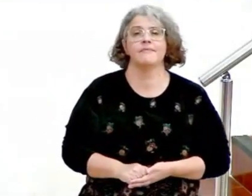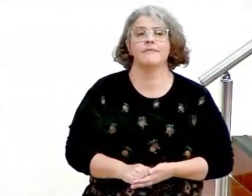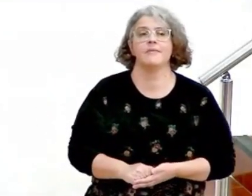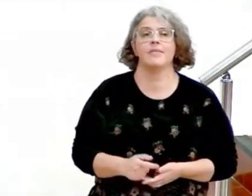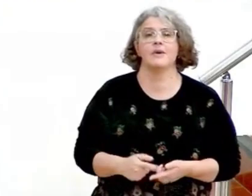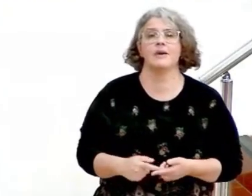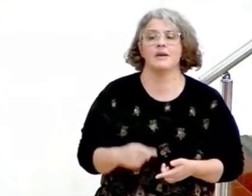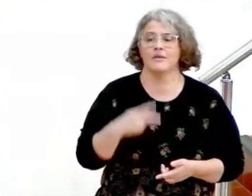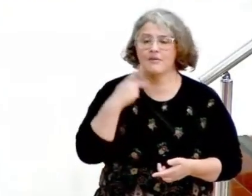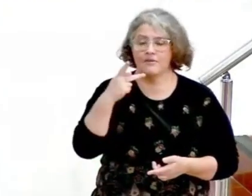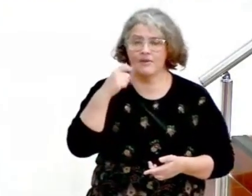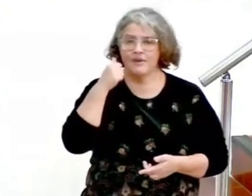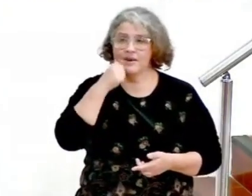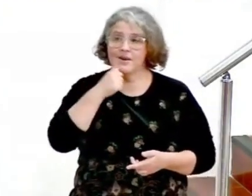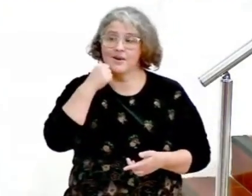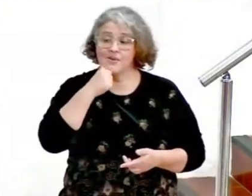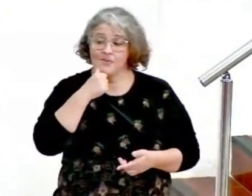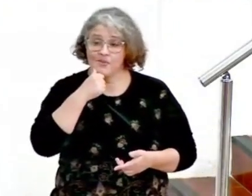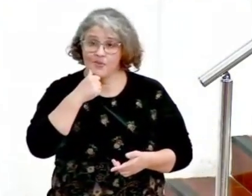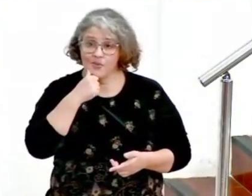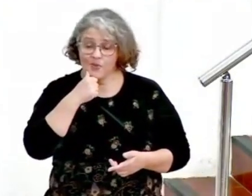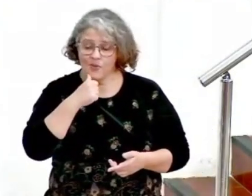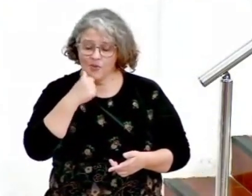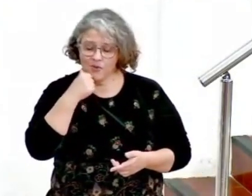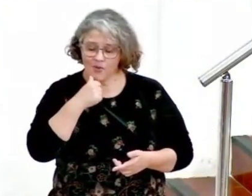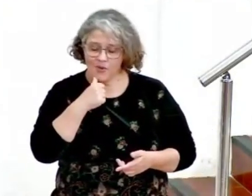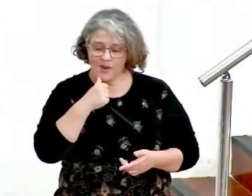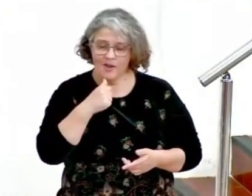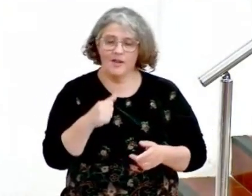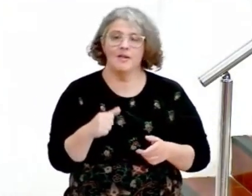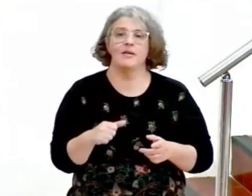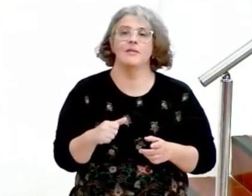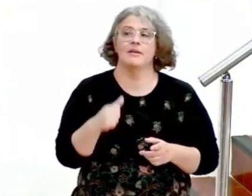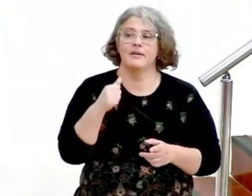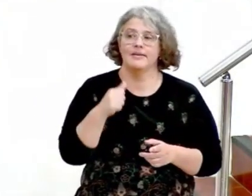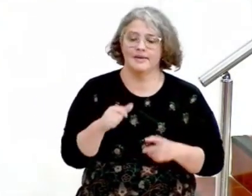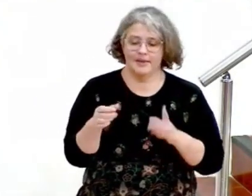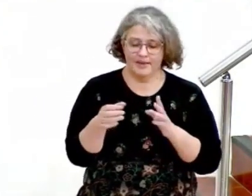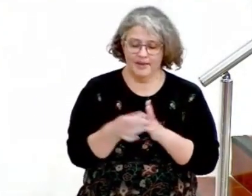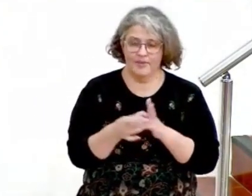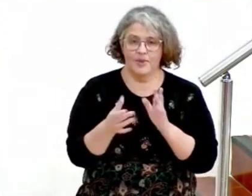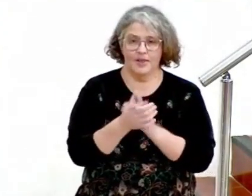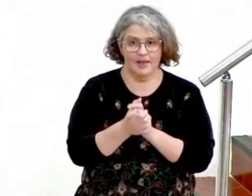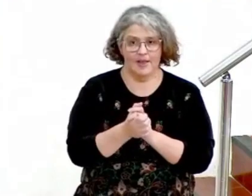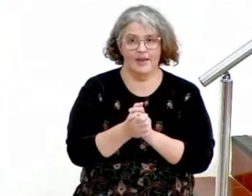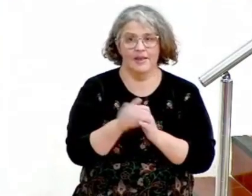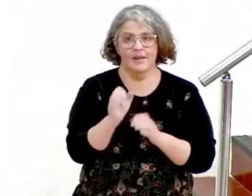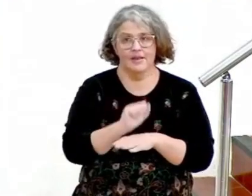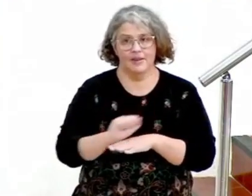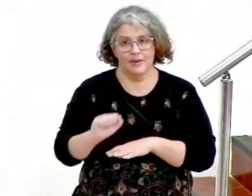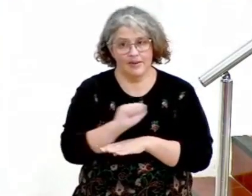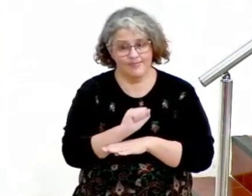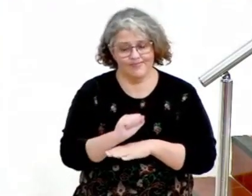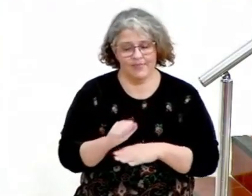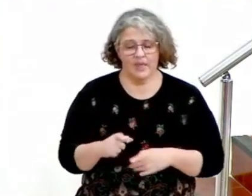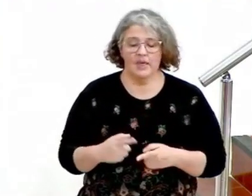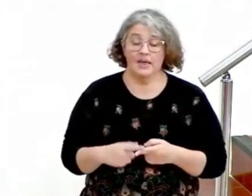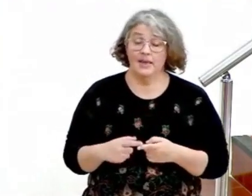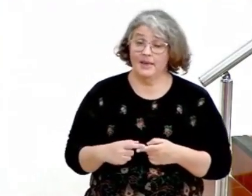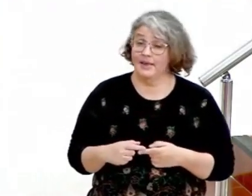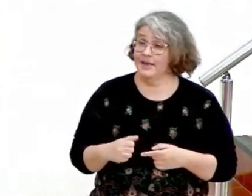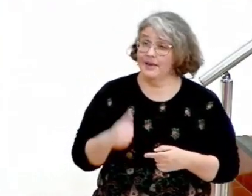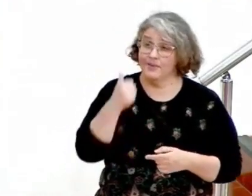ser mulher de Abrão. E essa Sarai, ele faz questão de dizer, ela era estéril, ela não